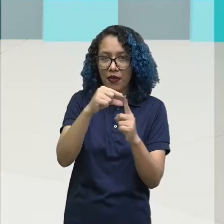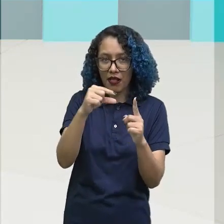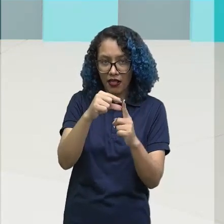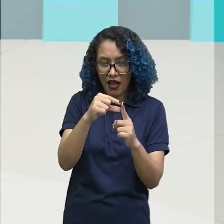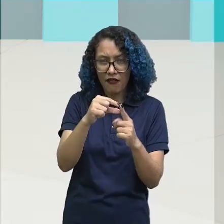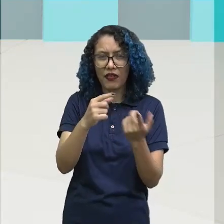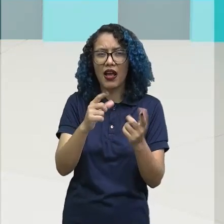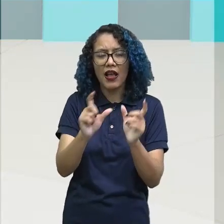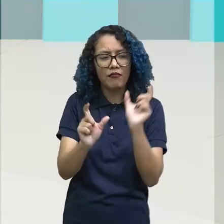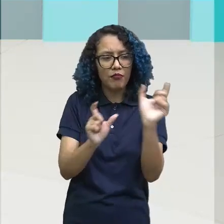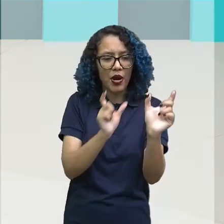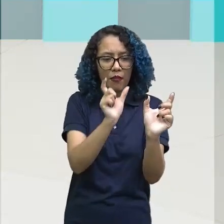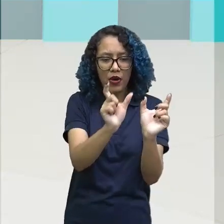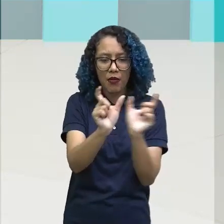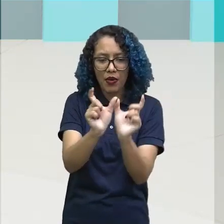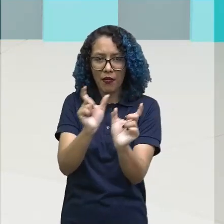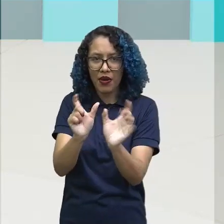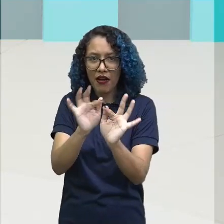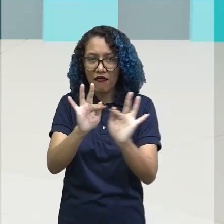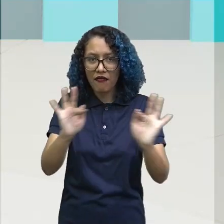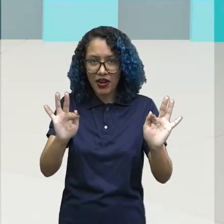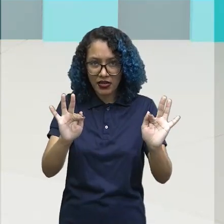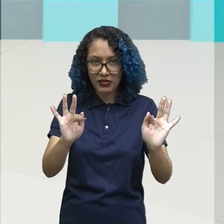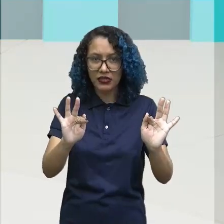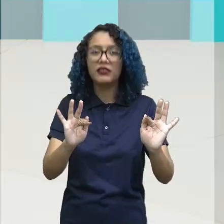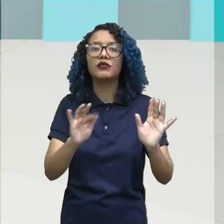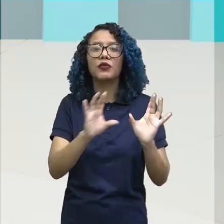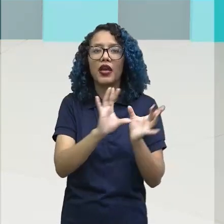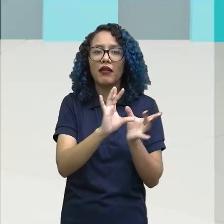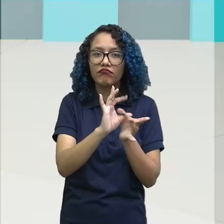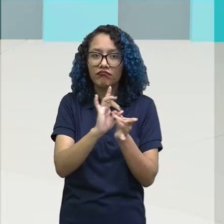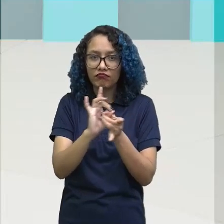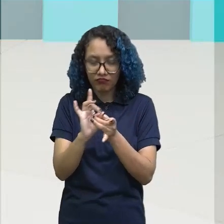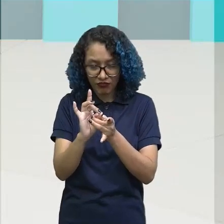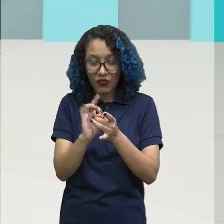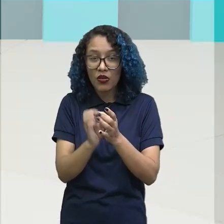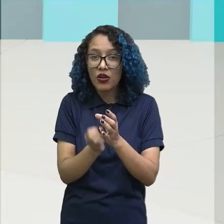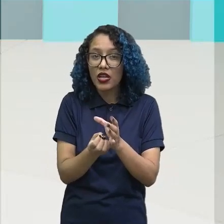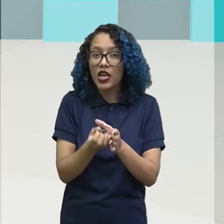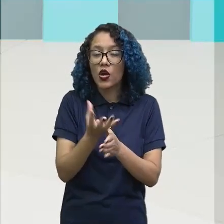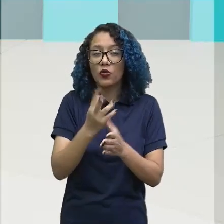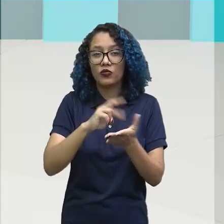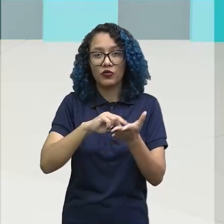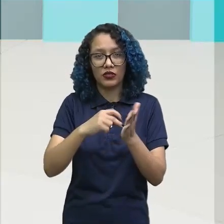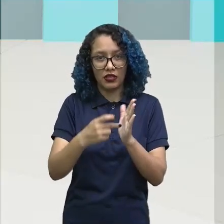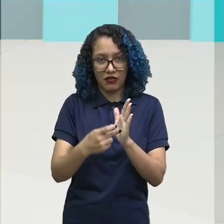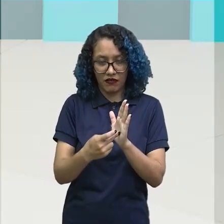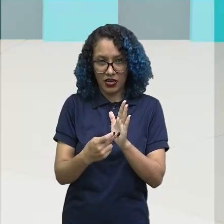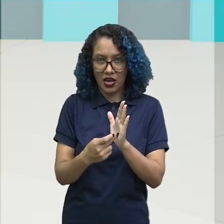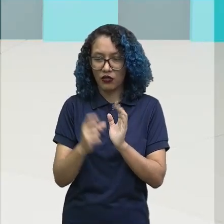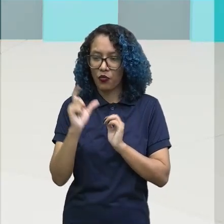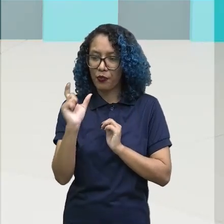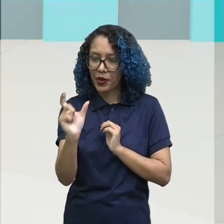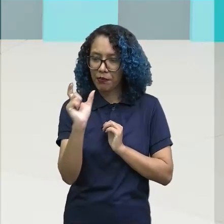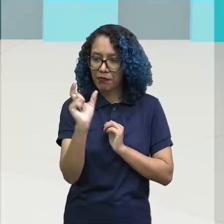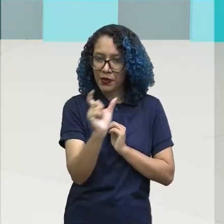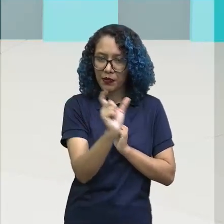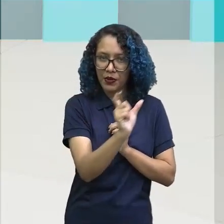formam frases, e assim aquilo foi tomando um corpo, criando um significado, algo simbólico para